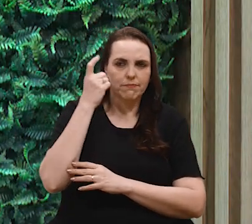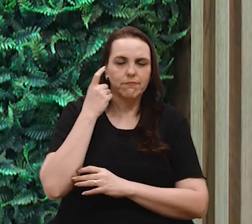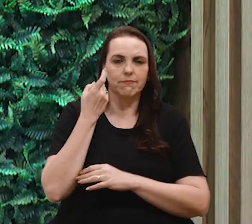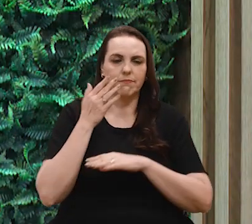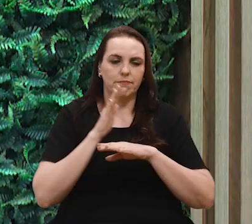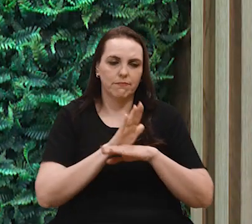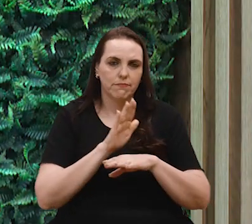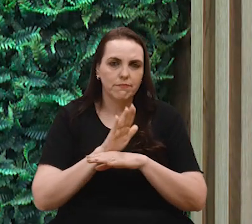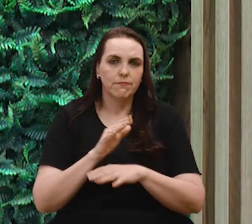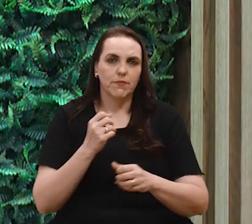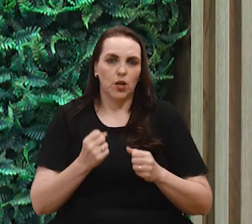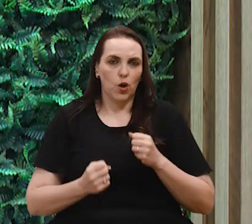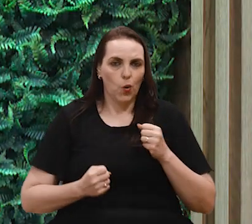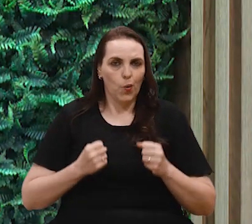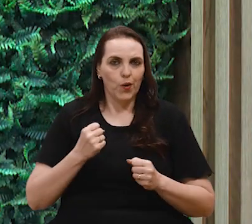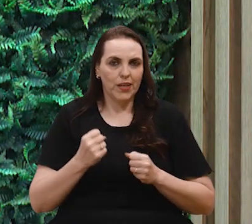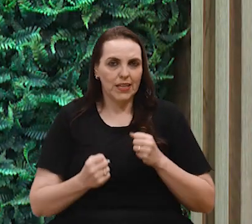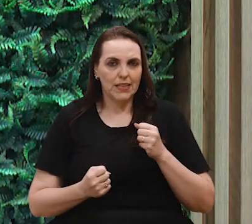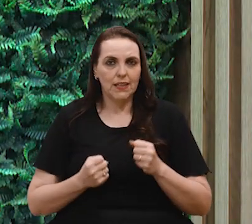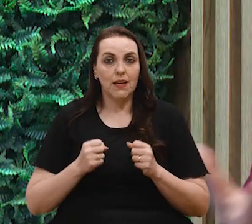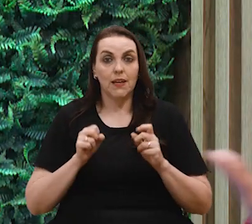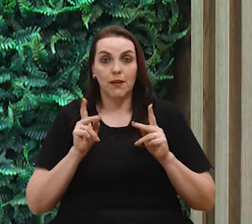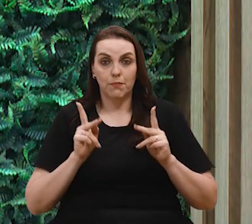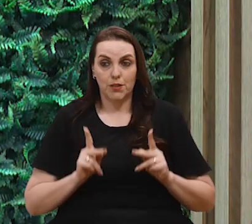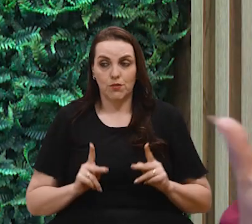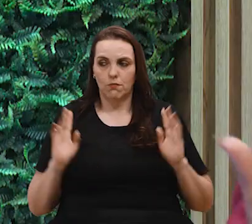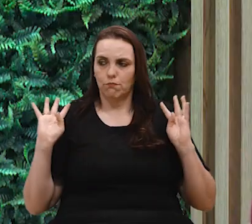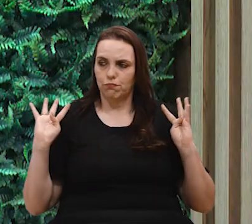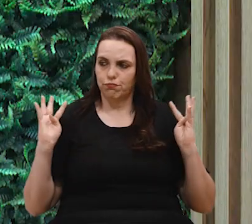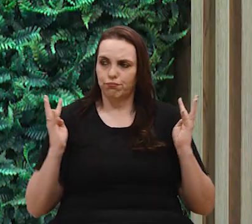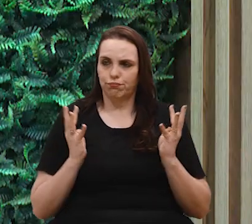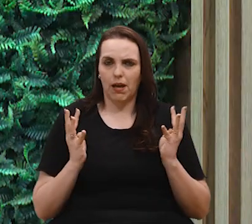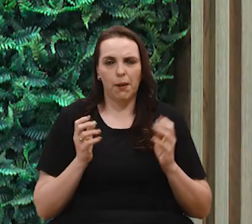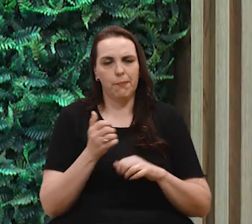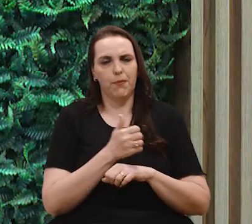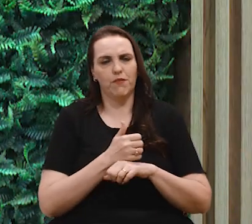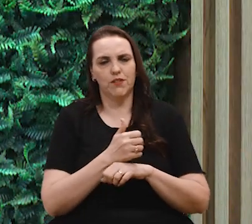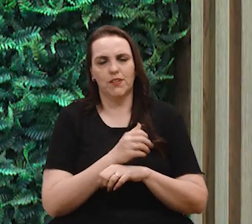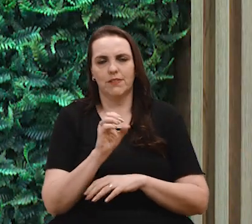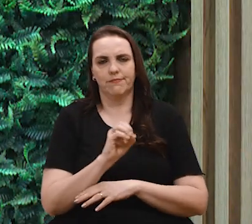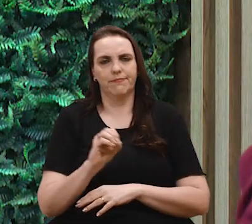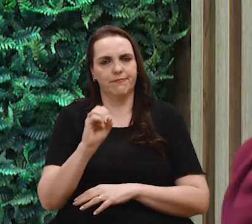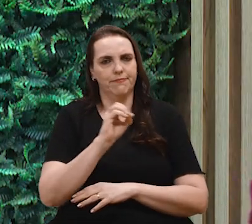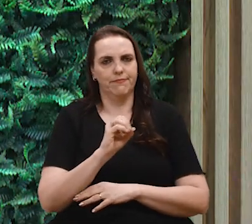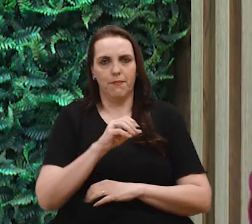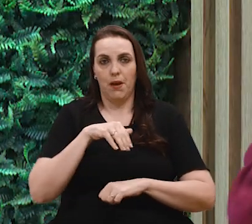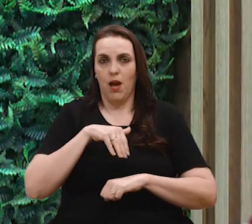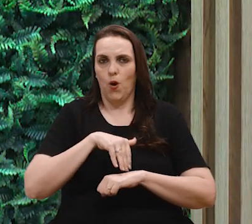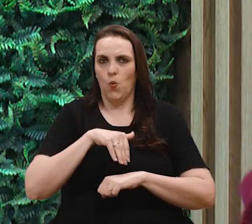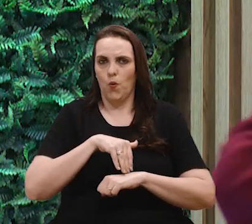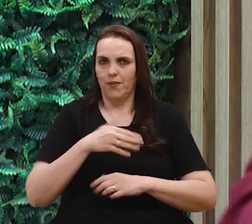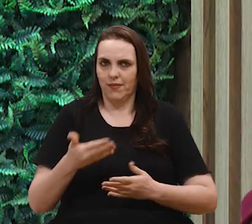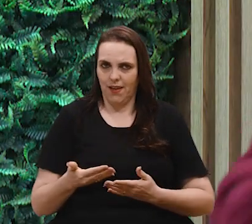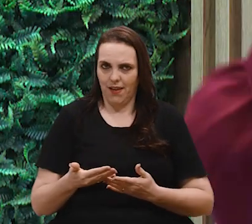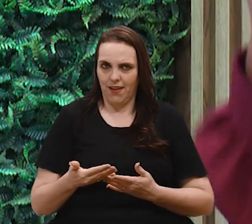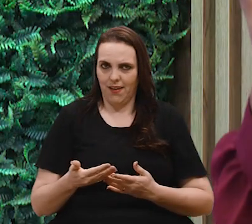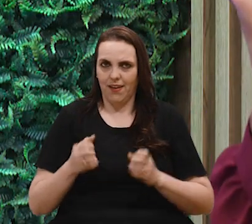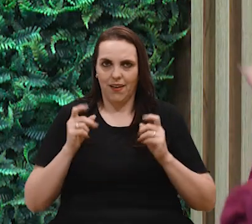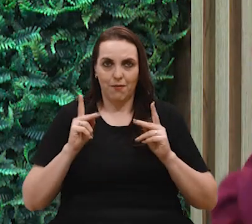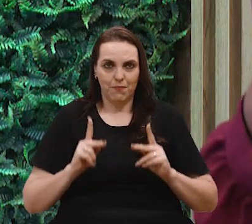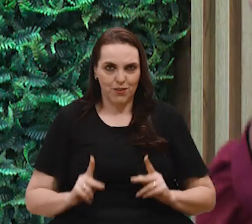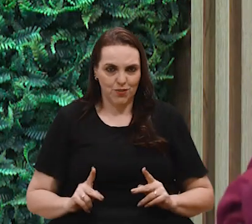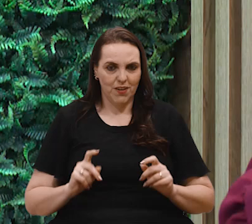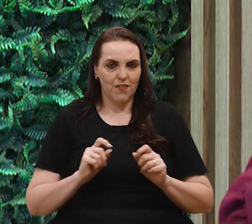com assessoria, com corrida, ele também é alguém que se cerca dos melhores profissionais para poder aguentar isso tudo, porque nós estamos falando, então, de alguém que